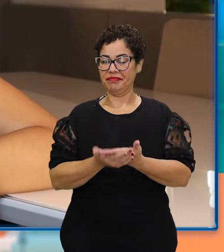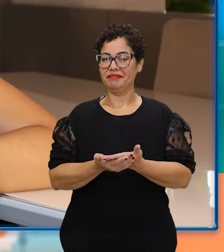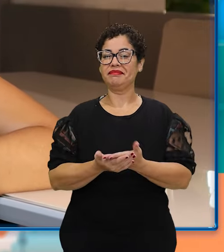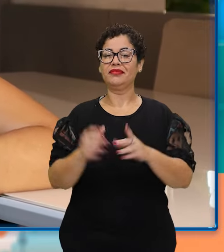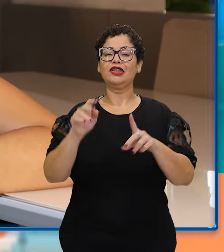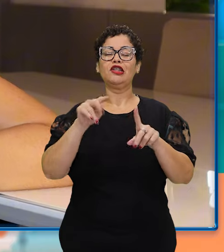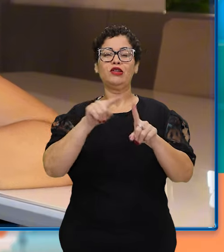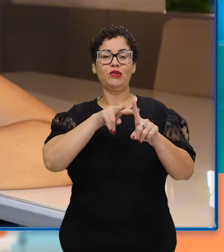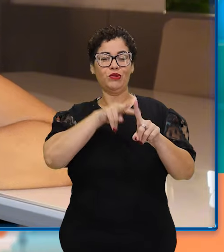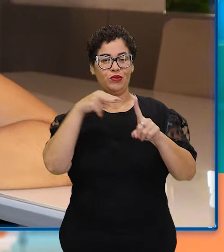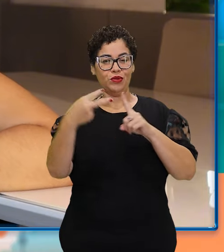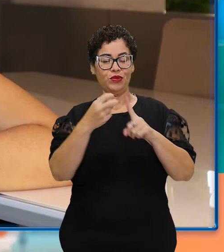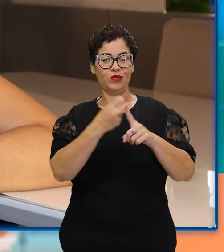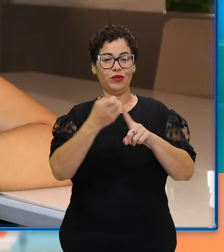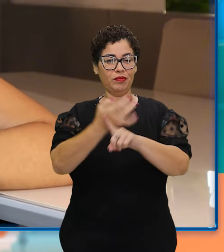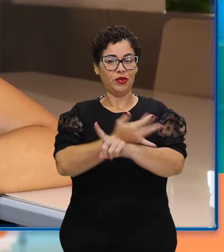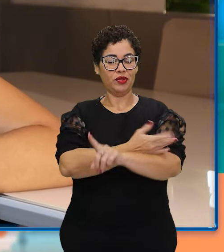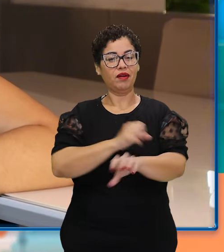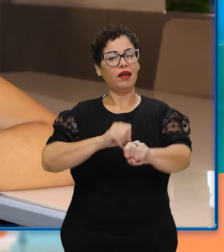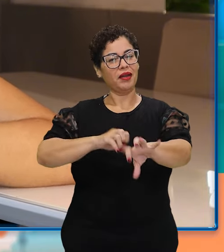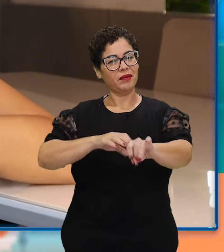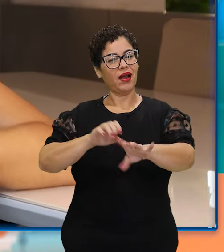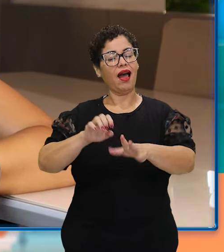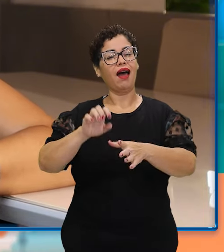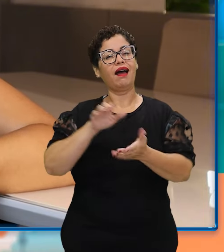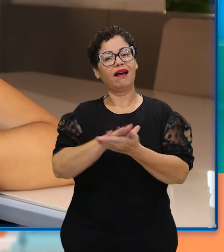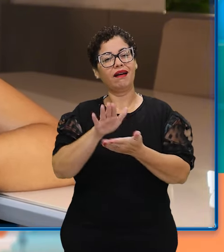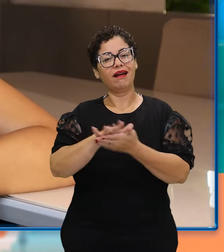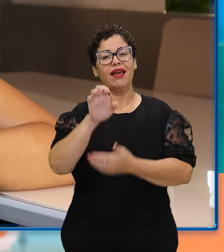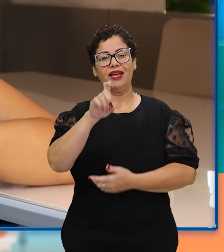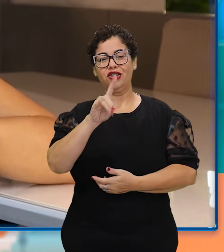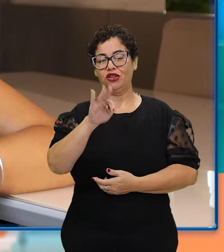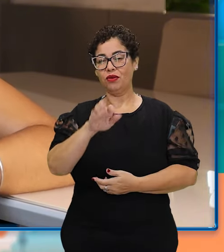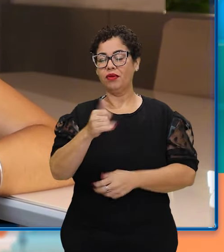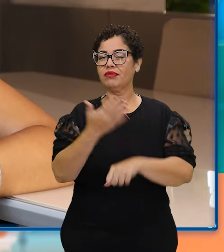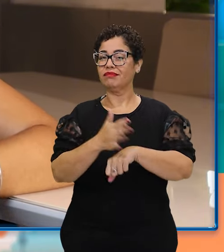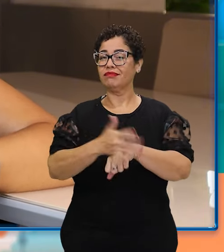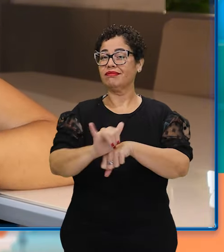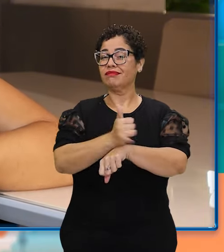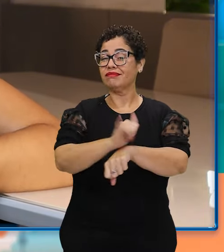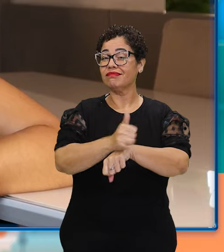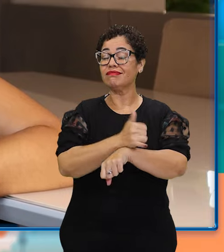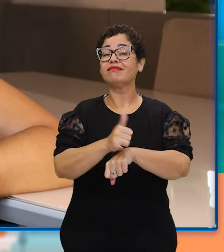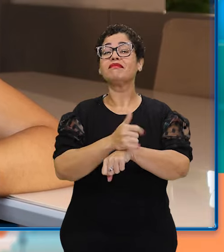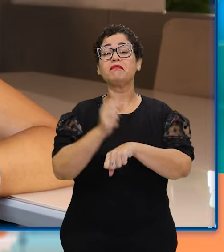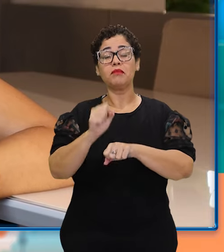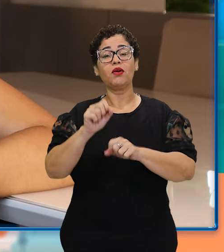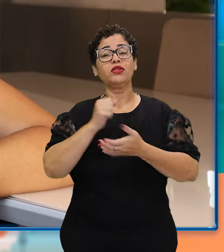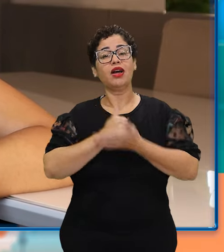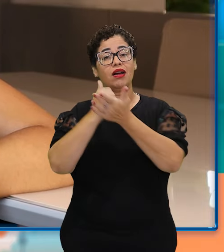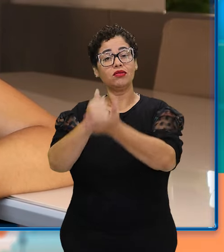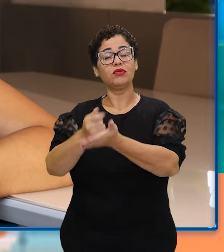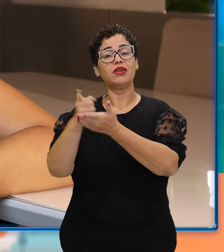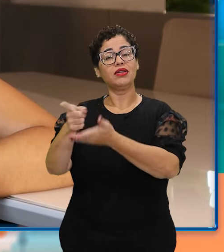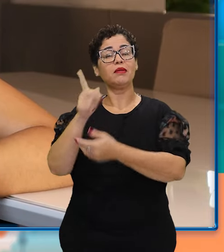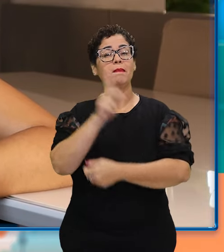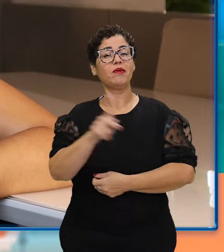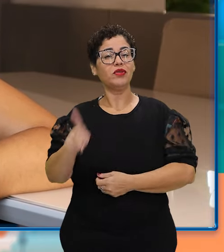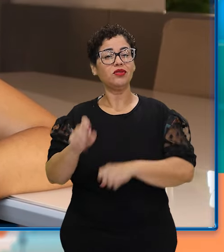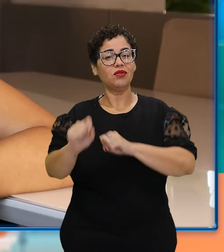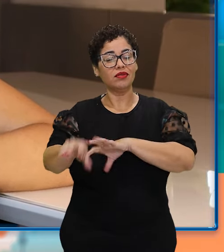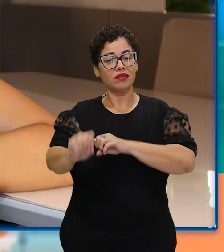como o Socioemocional da Editora Educar fornecem estratégias e atividades práticas que auxiliam os educadores